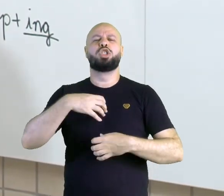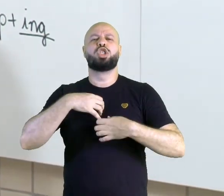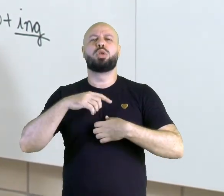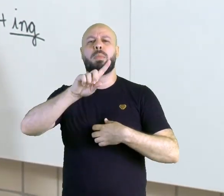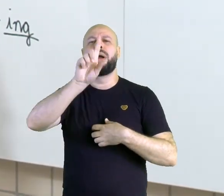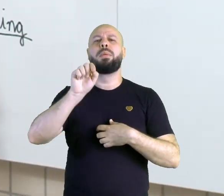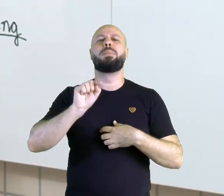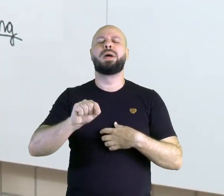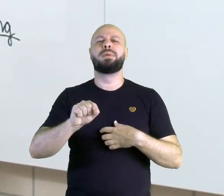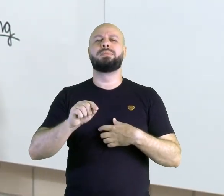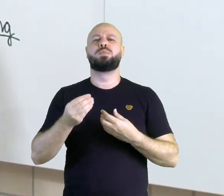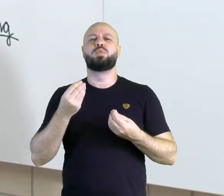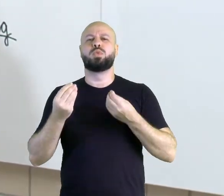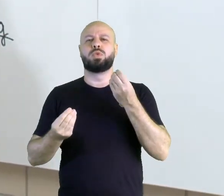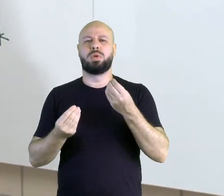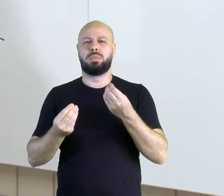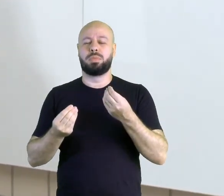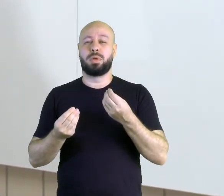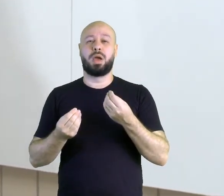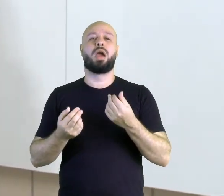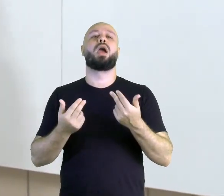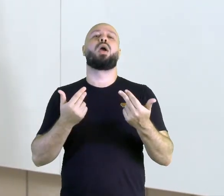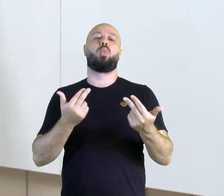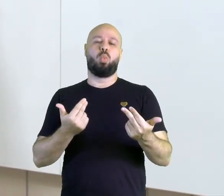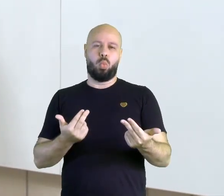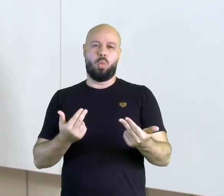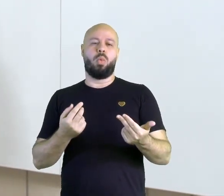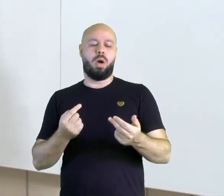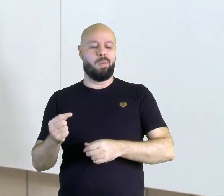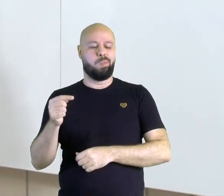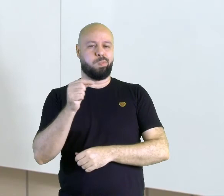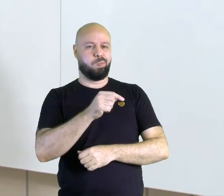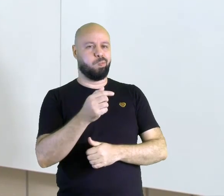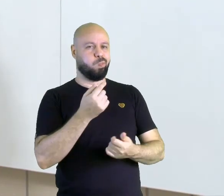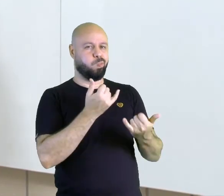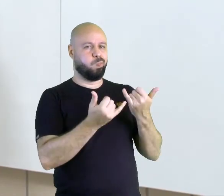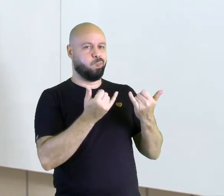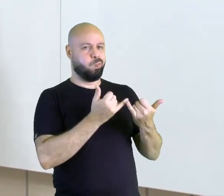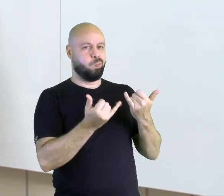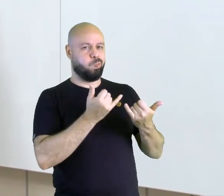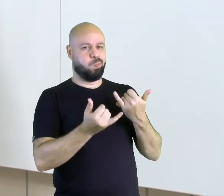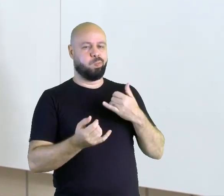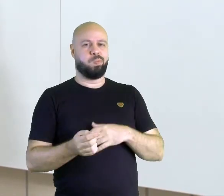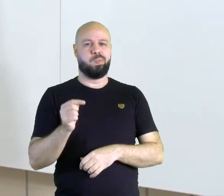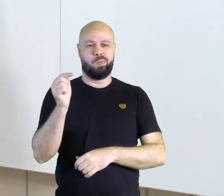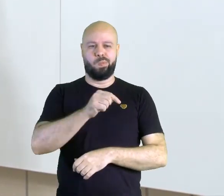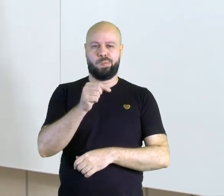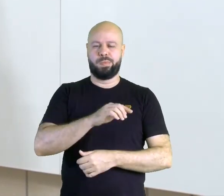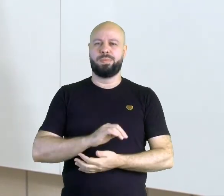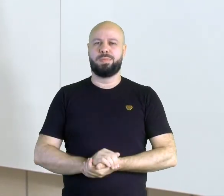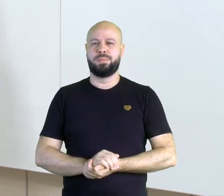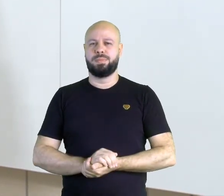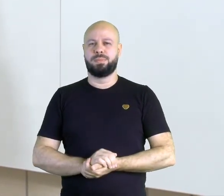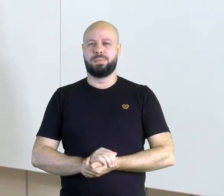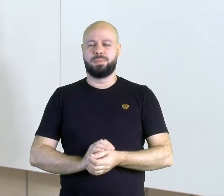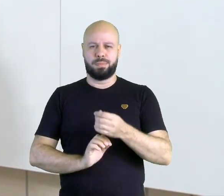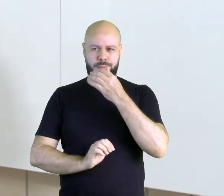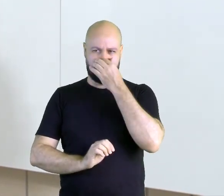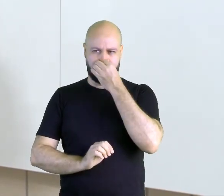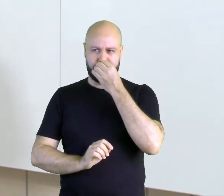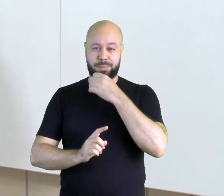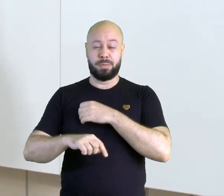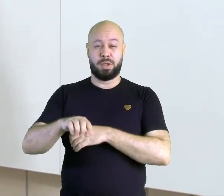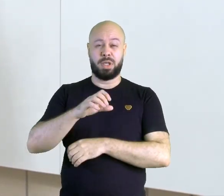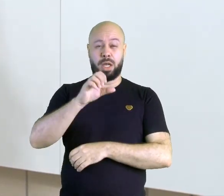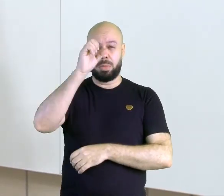simple present. Vocês lembram que lá quando vocês aprenderam sobre o simple present, vocês aprenderam que na forma